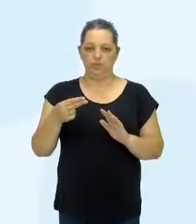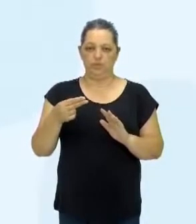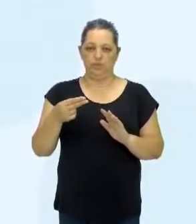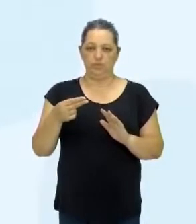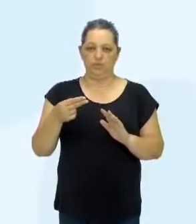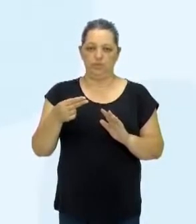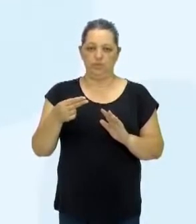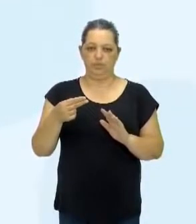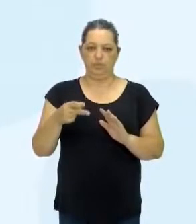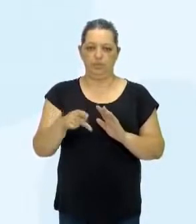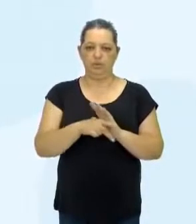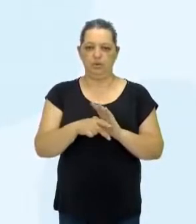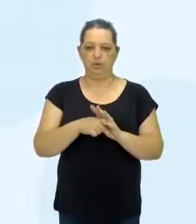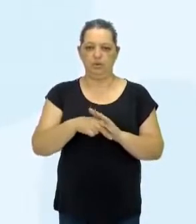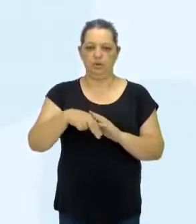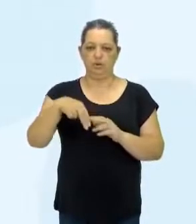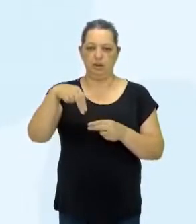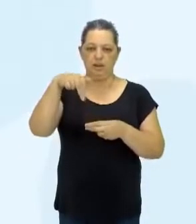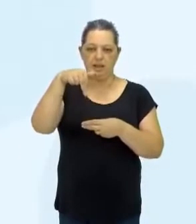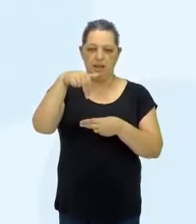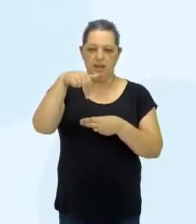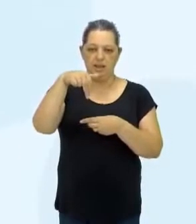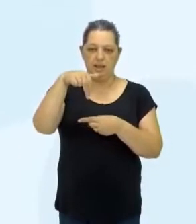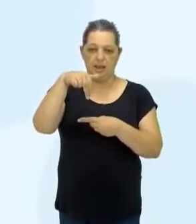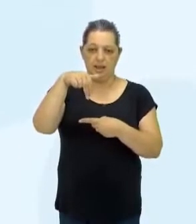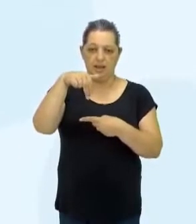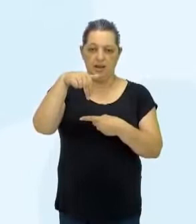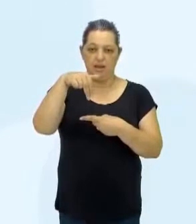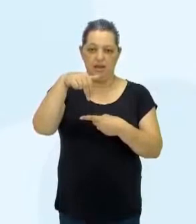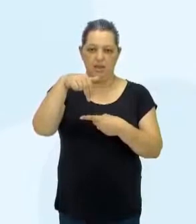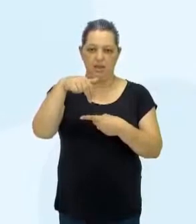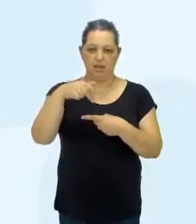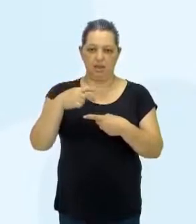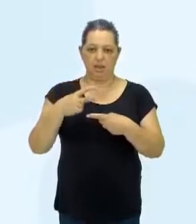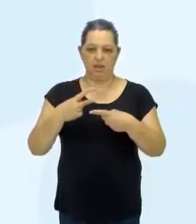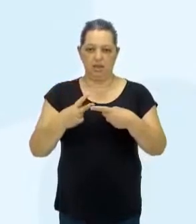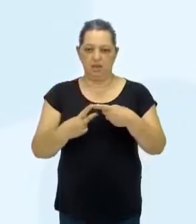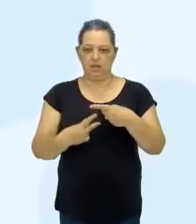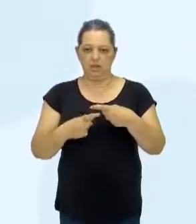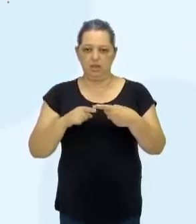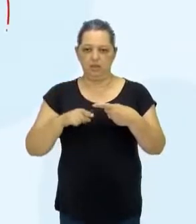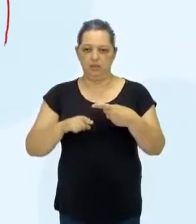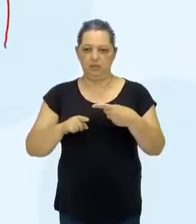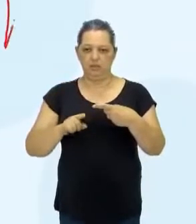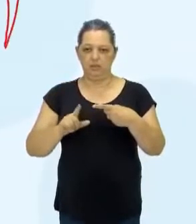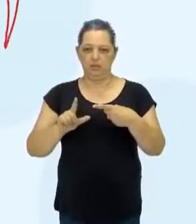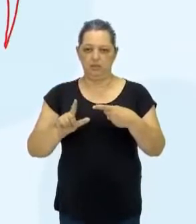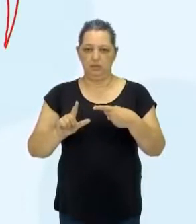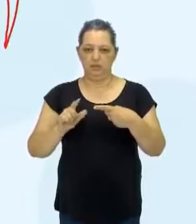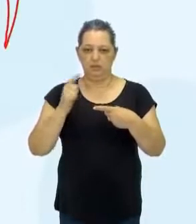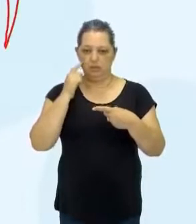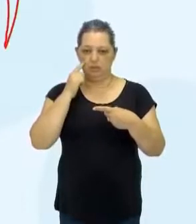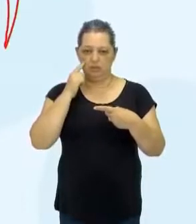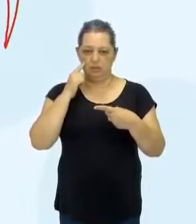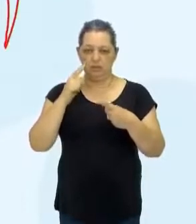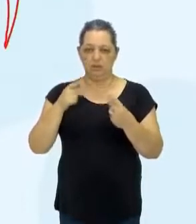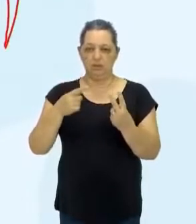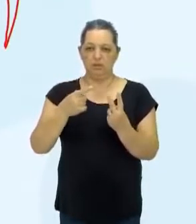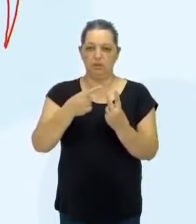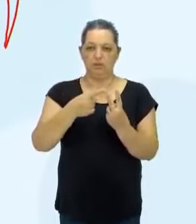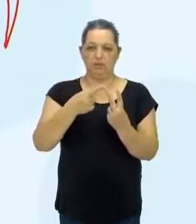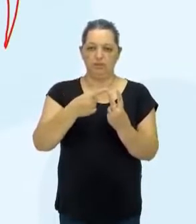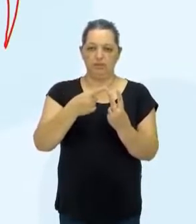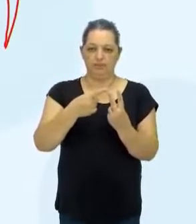né, o número de harmônicos, duas vezes o comprimento lá, o comprimento da corda, e aí é proporcional também a raiz quadrada